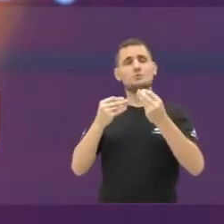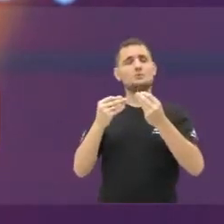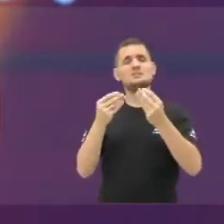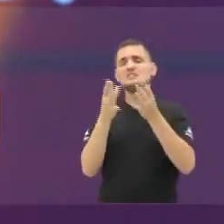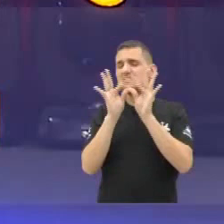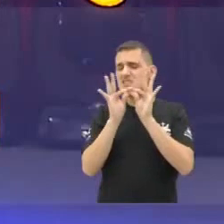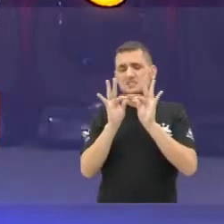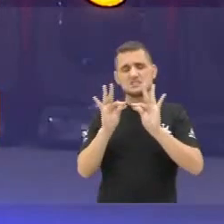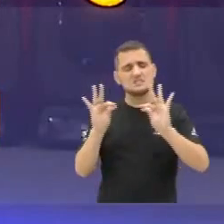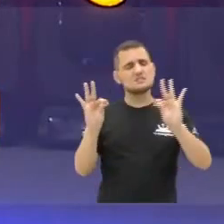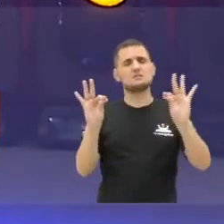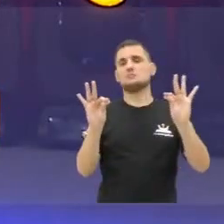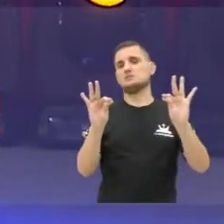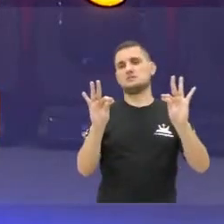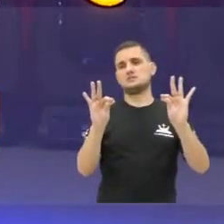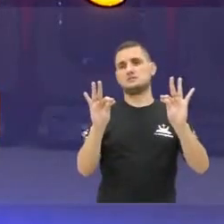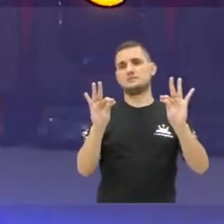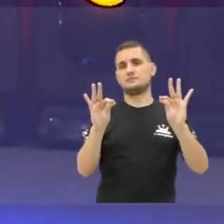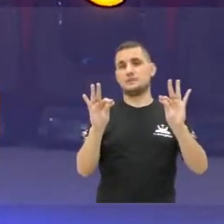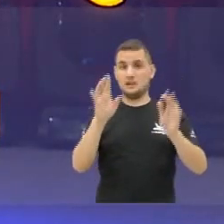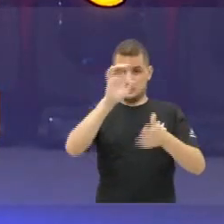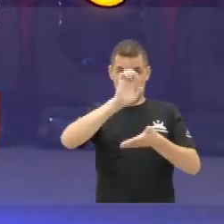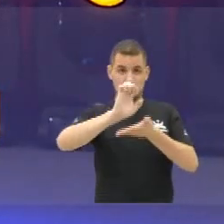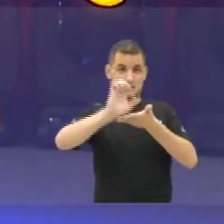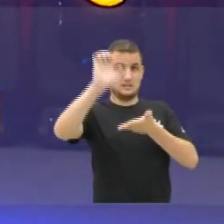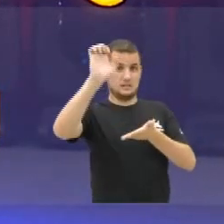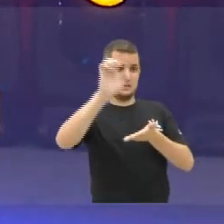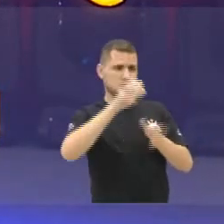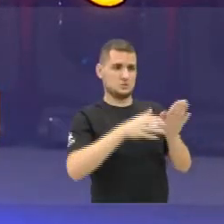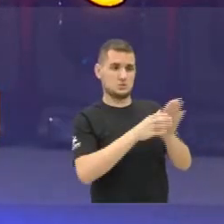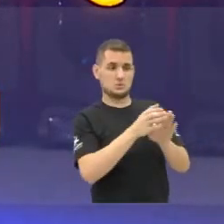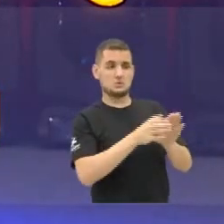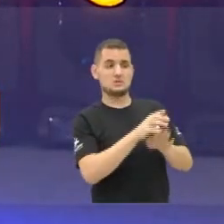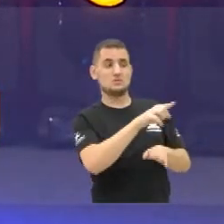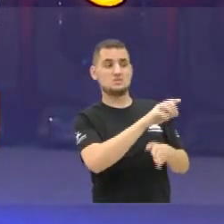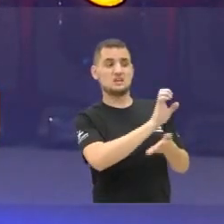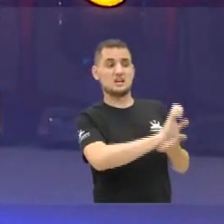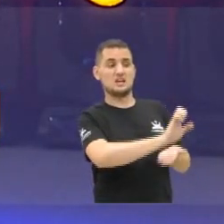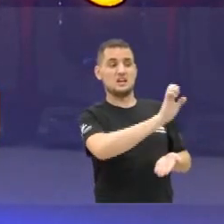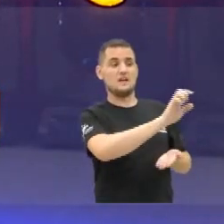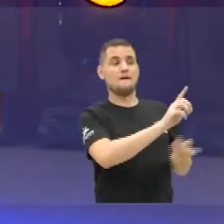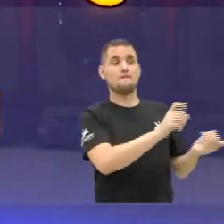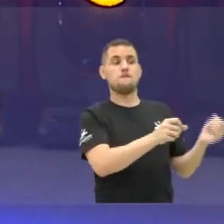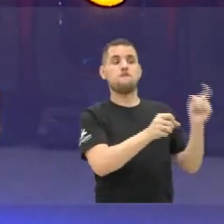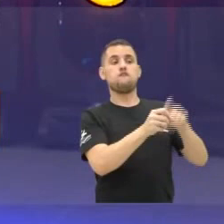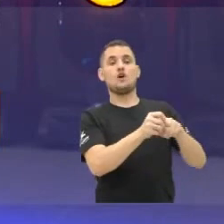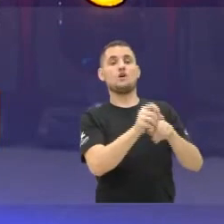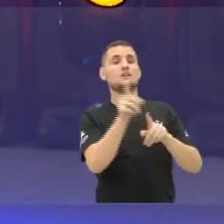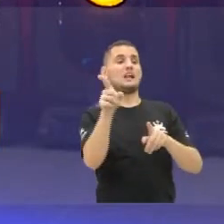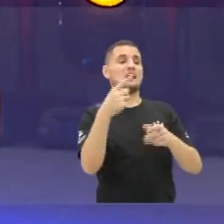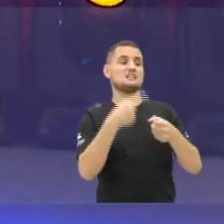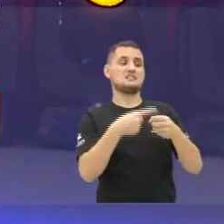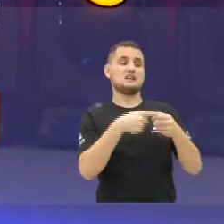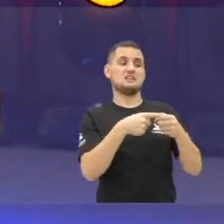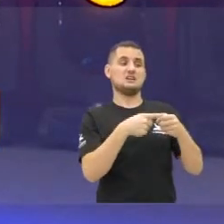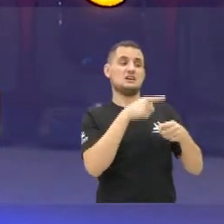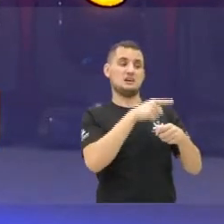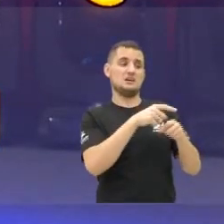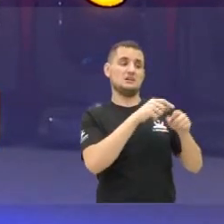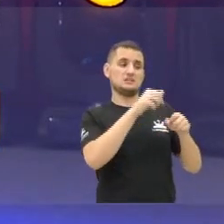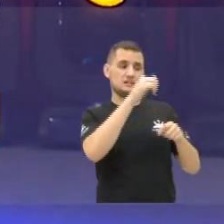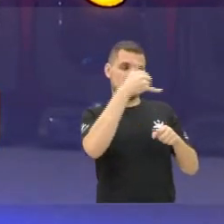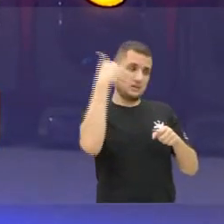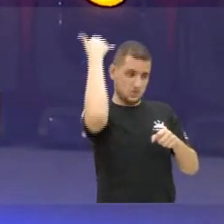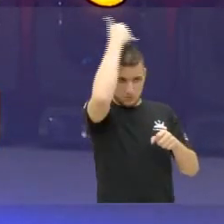Deus fala para Elias: volta para lá, e você vai ungir Eliseu para continuar a obra do seu lugar.